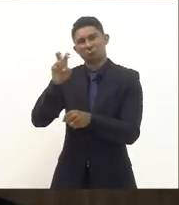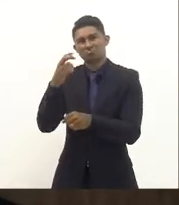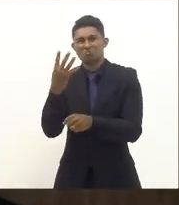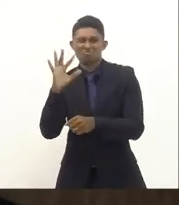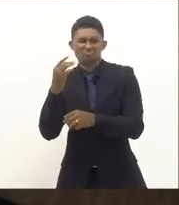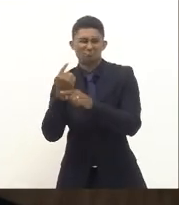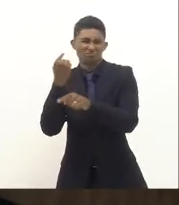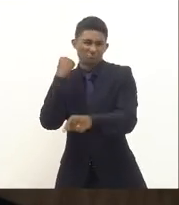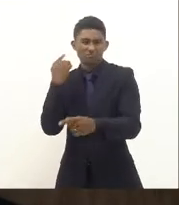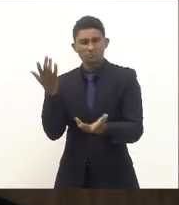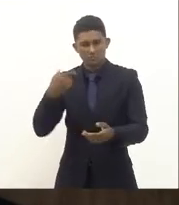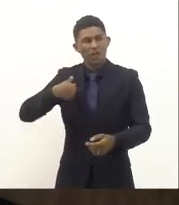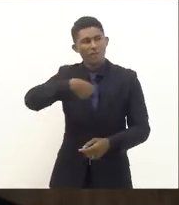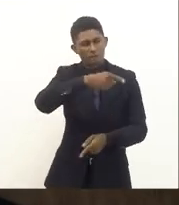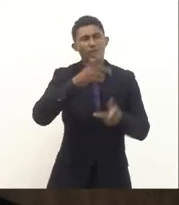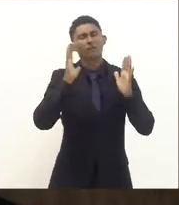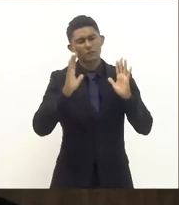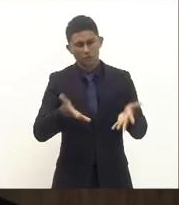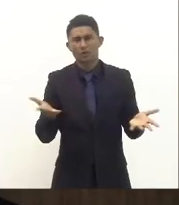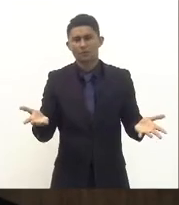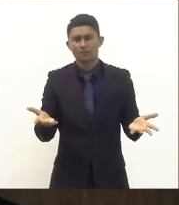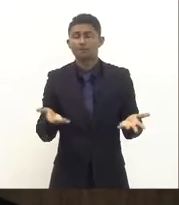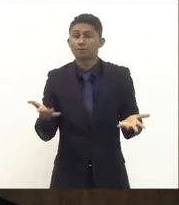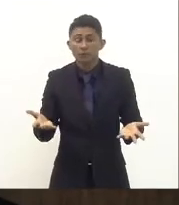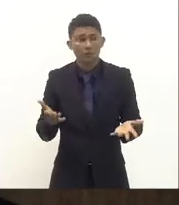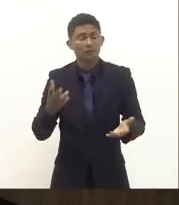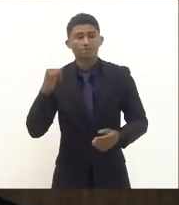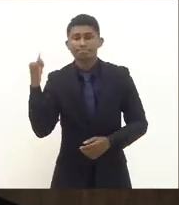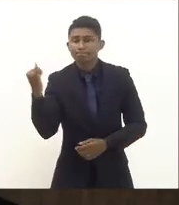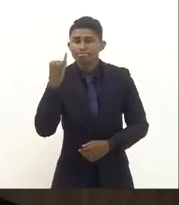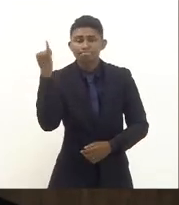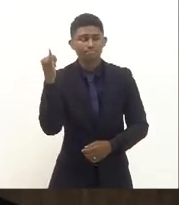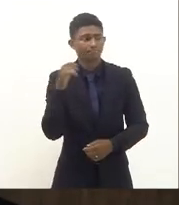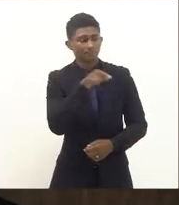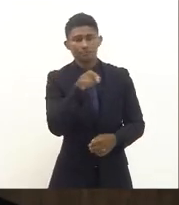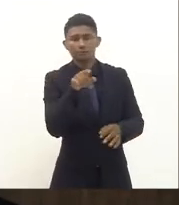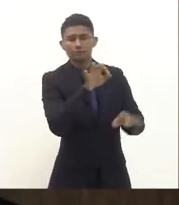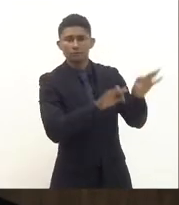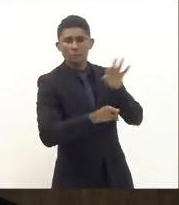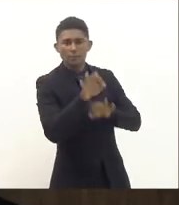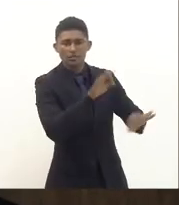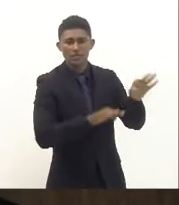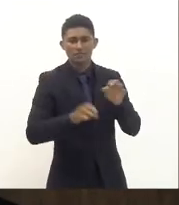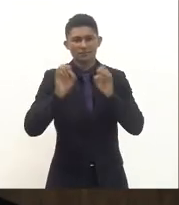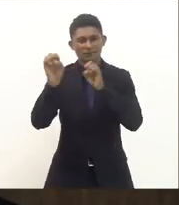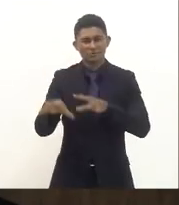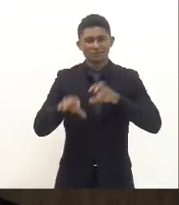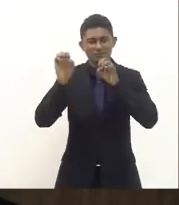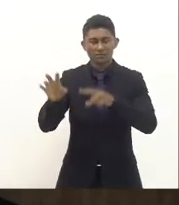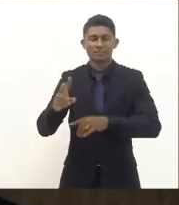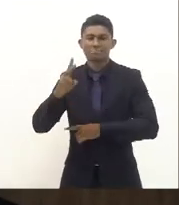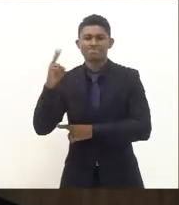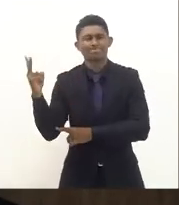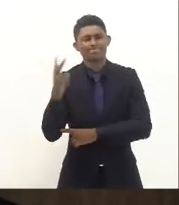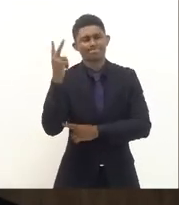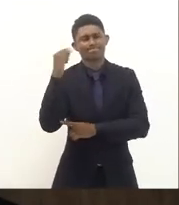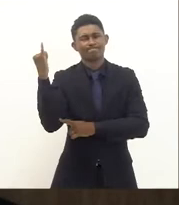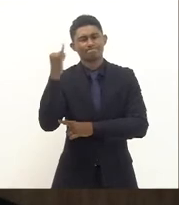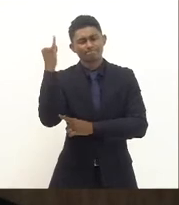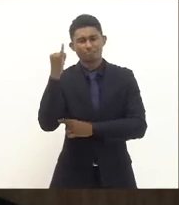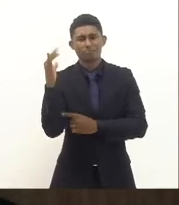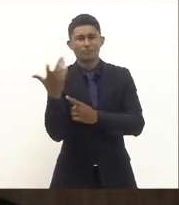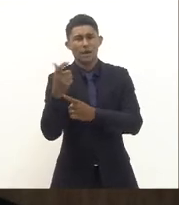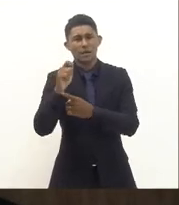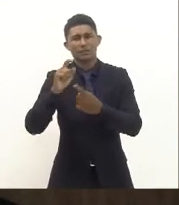queria destacar a importância da valorização dos projetos de educação arte cultura e